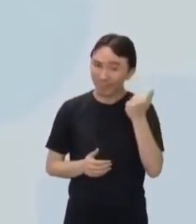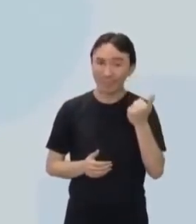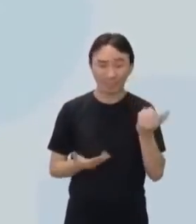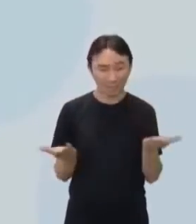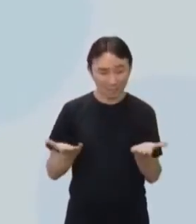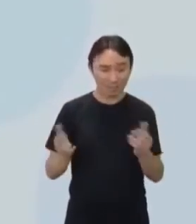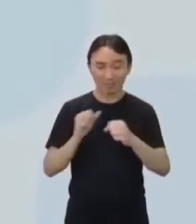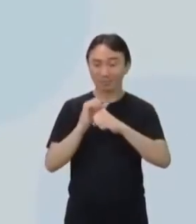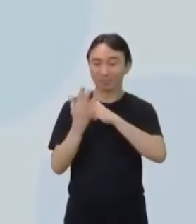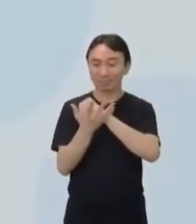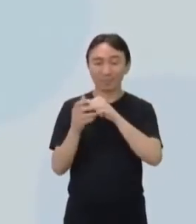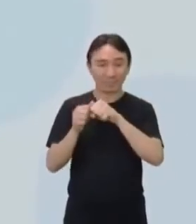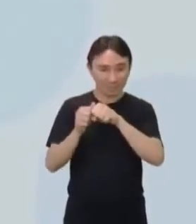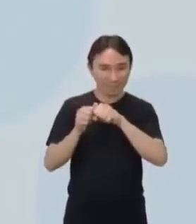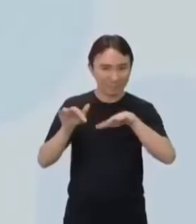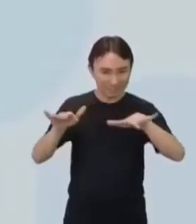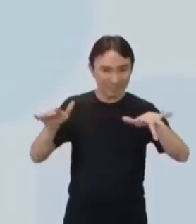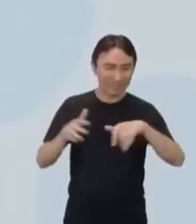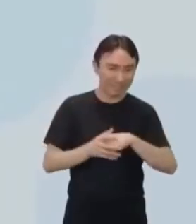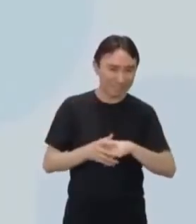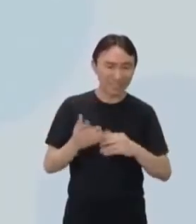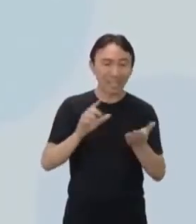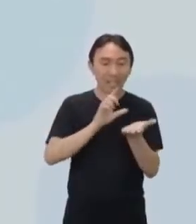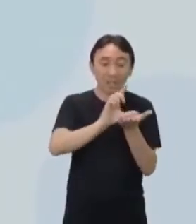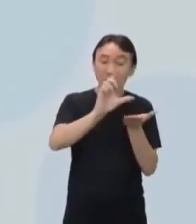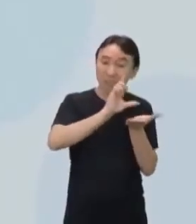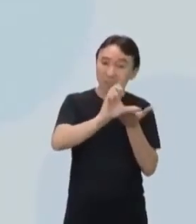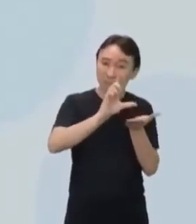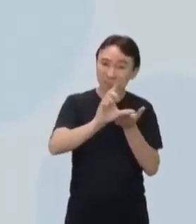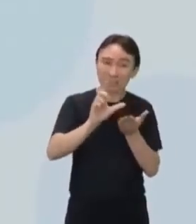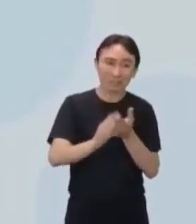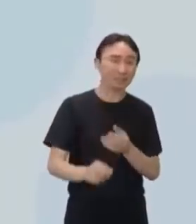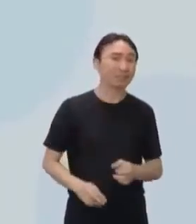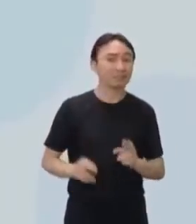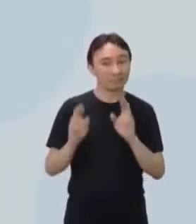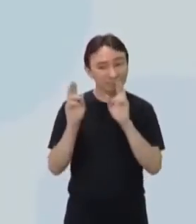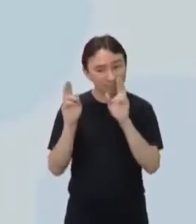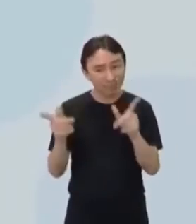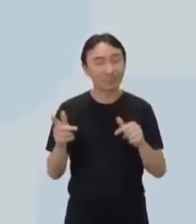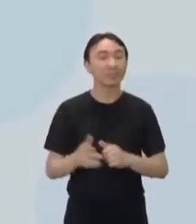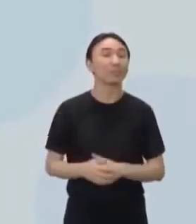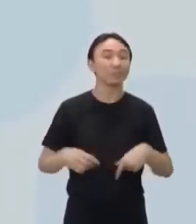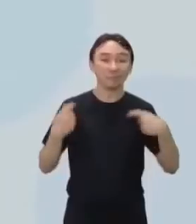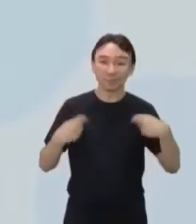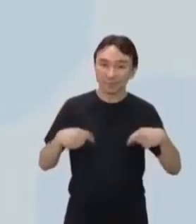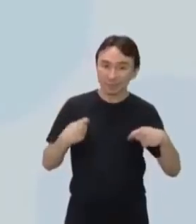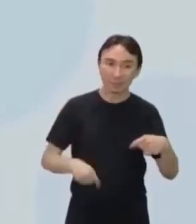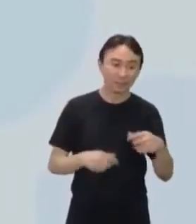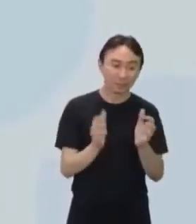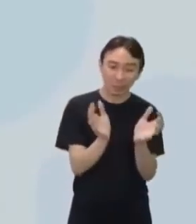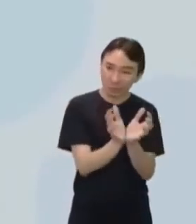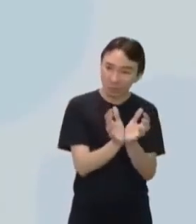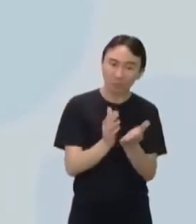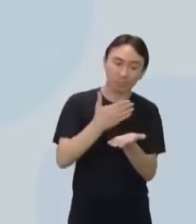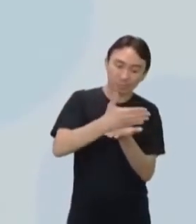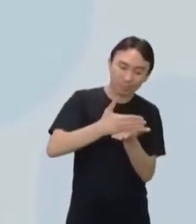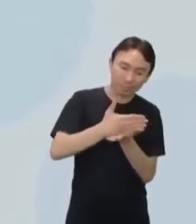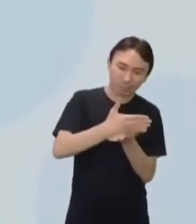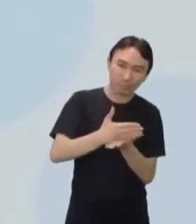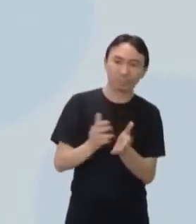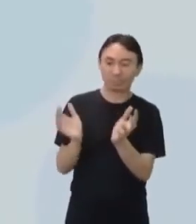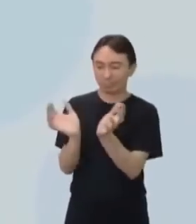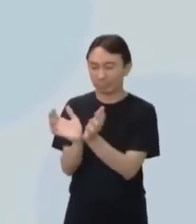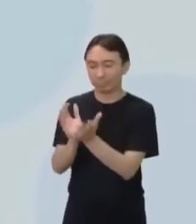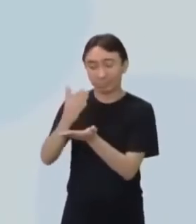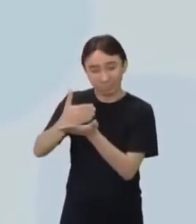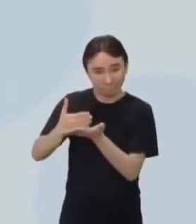contexto pandêmico, a logística de aplicação é diferente, né? A gente vai ter que ter divisão de turmas e isso interfere em todo o